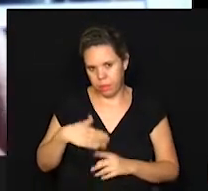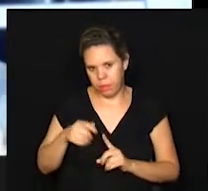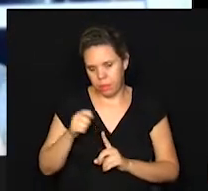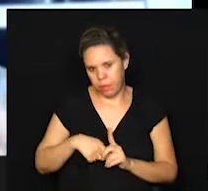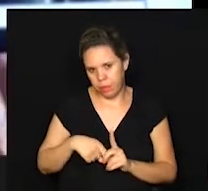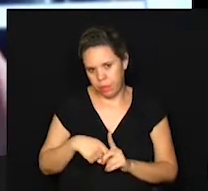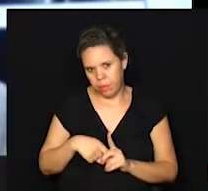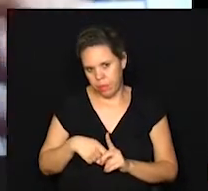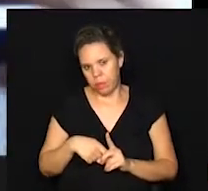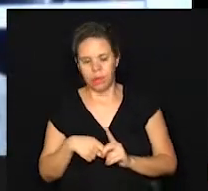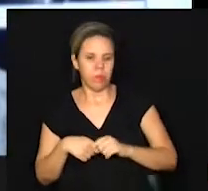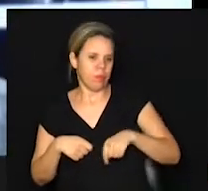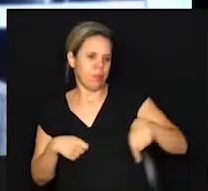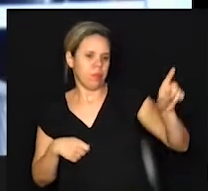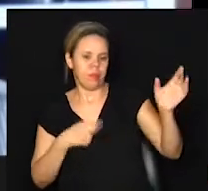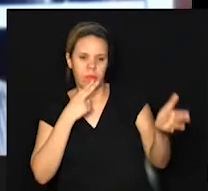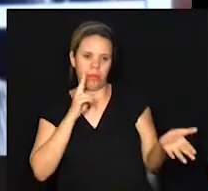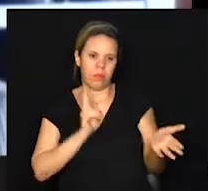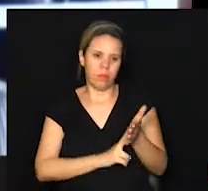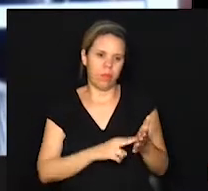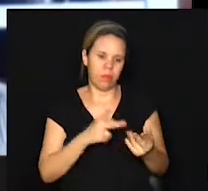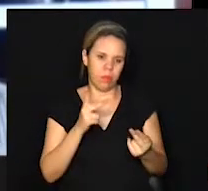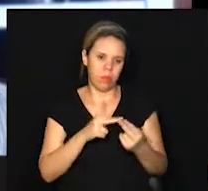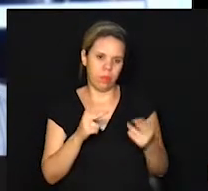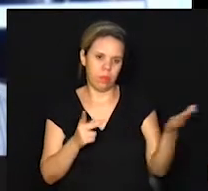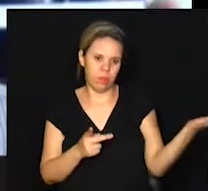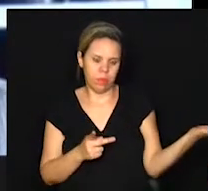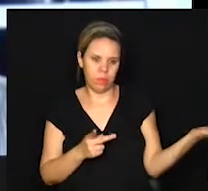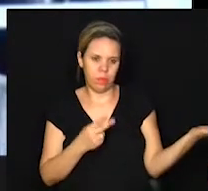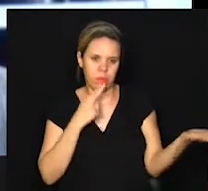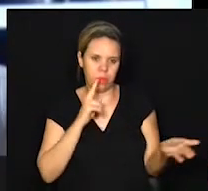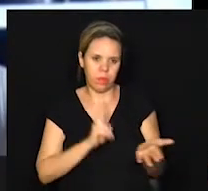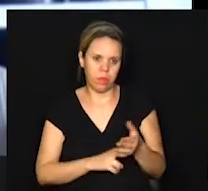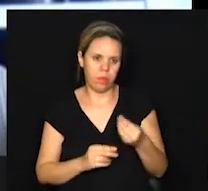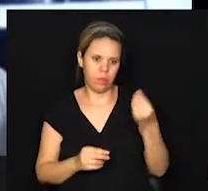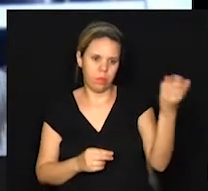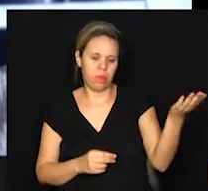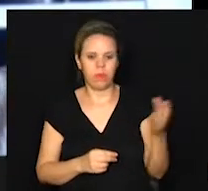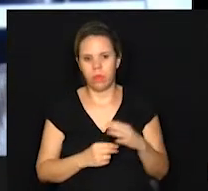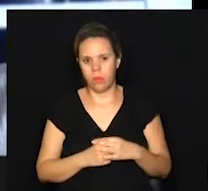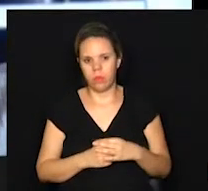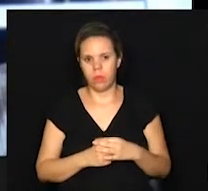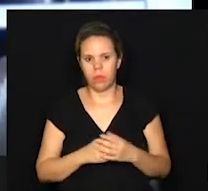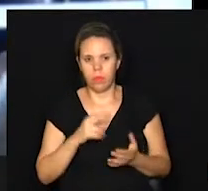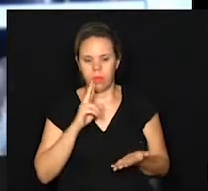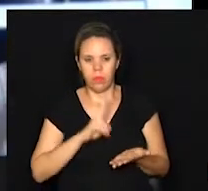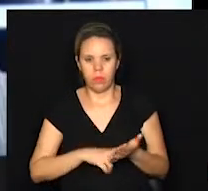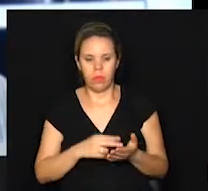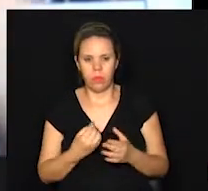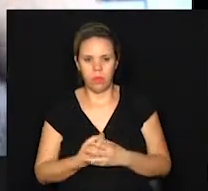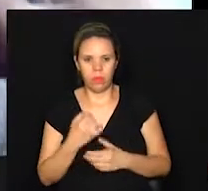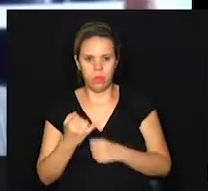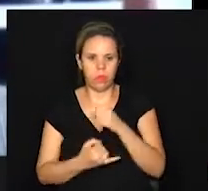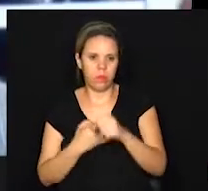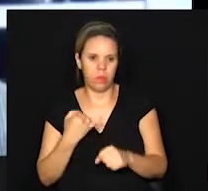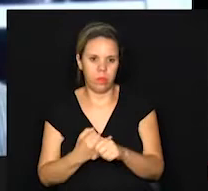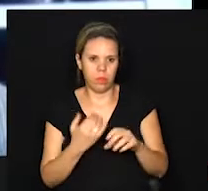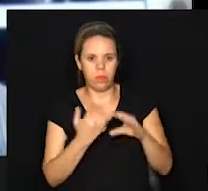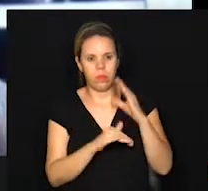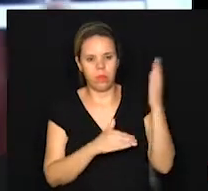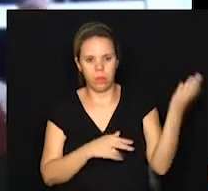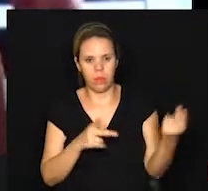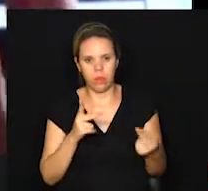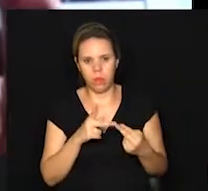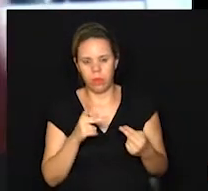lembro que eu mandei um telegrama para mim. Eu acessei o correio de forma online e mandei um telegrama para a